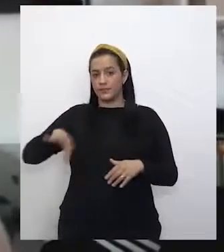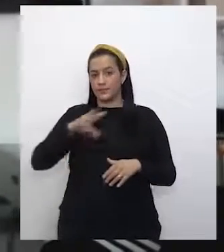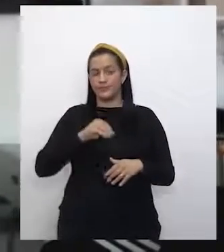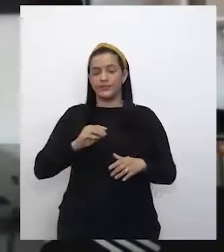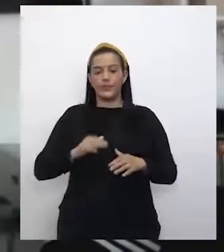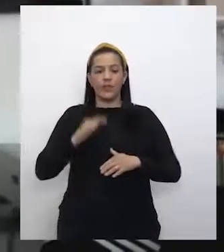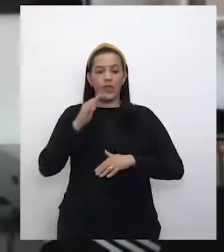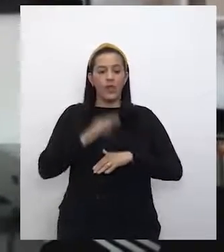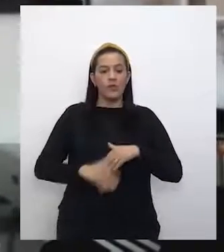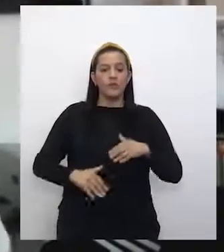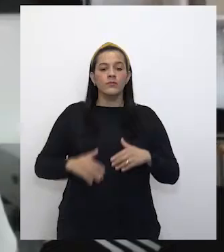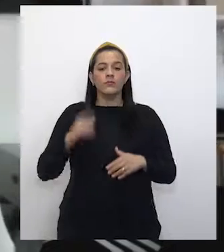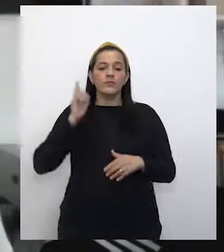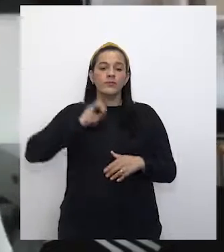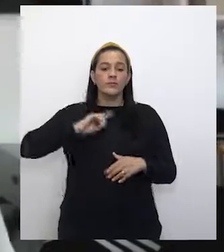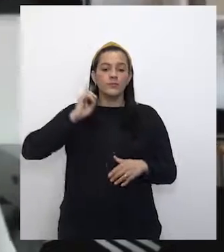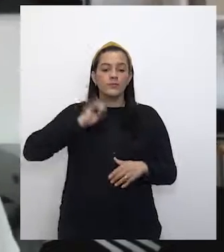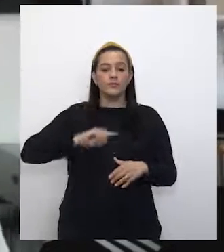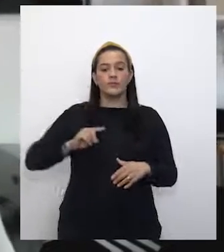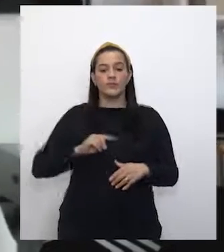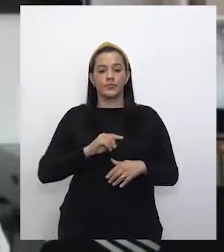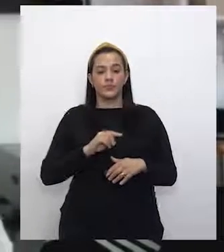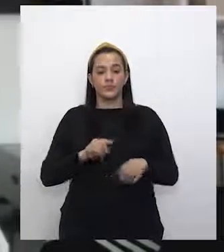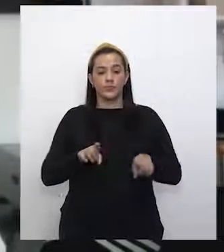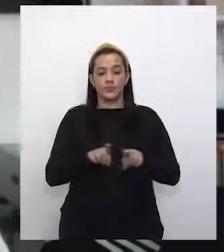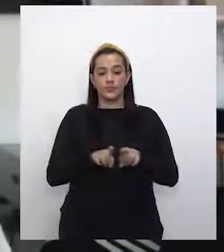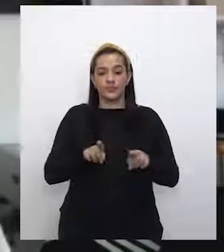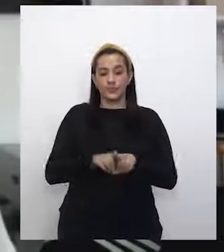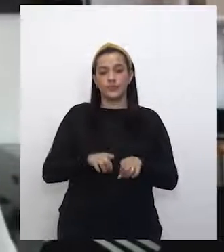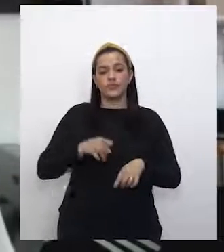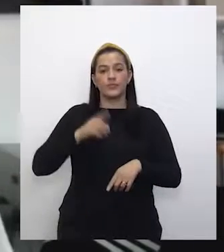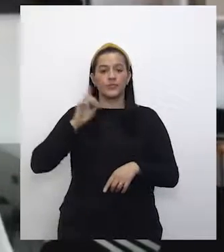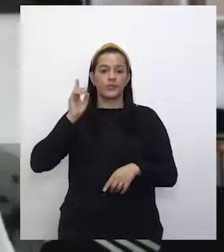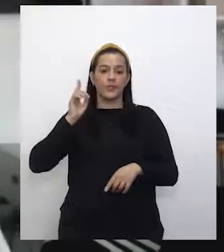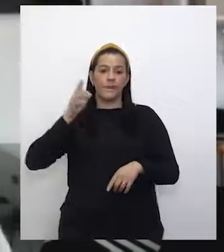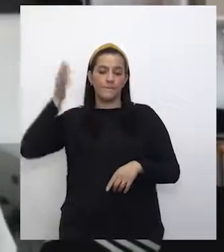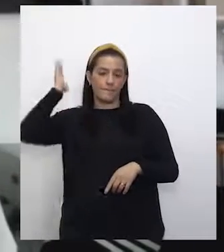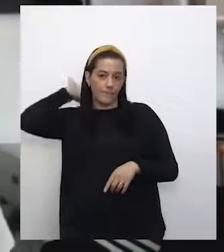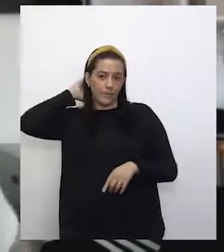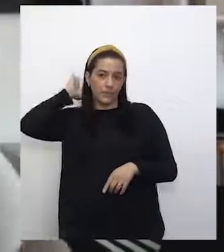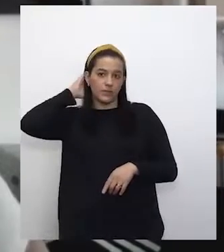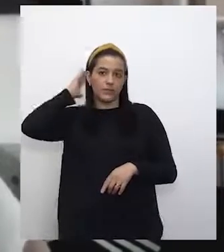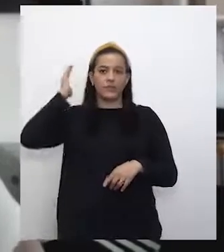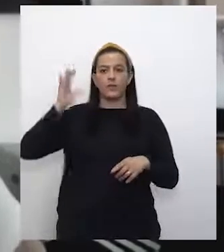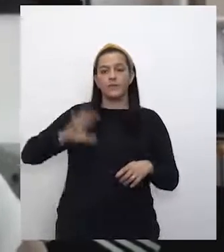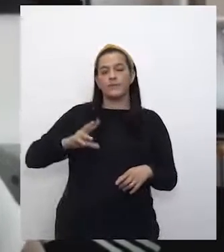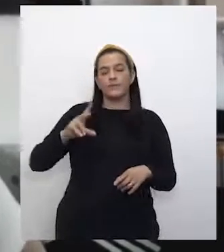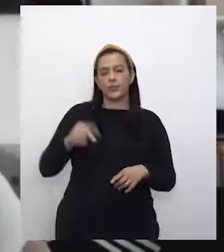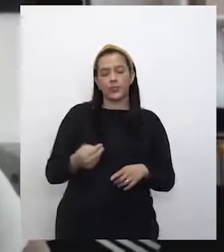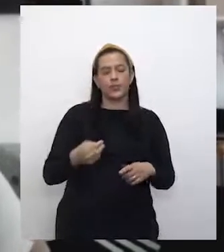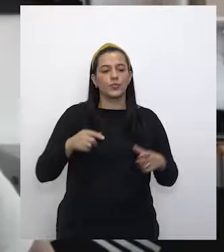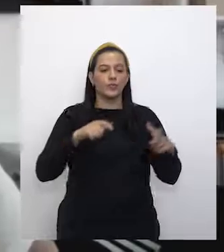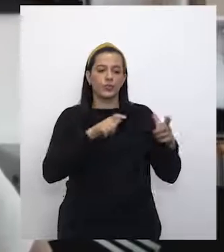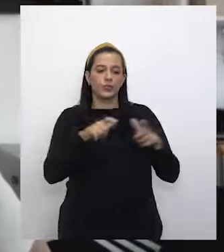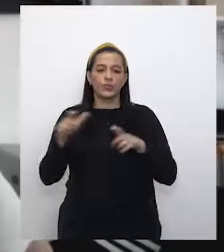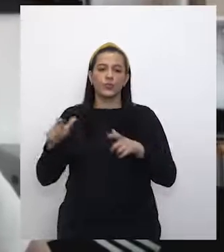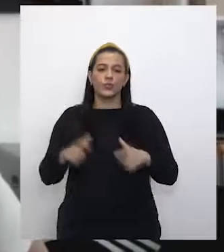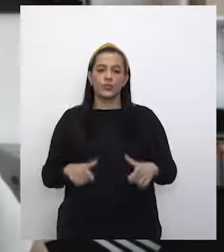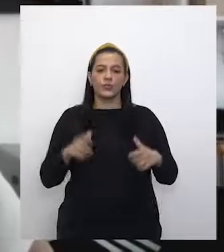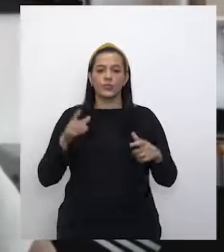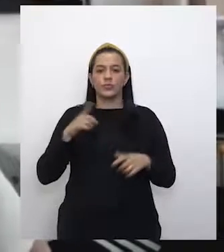né? Então, Minas Gerais, Rio Grande do Sul, São Paulo, Paraná, Mato Grosso, eles são o top 5,